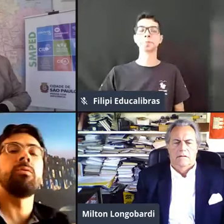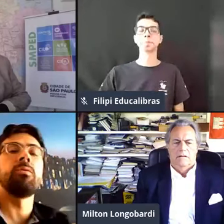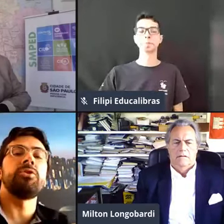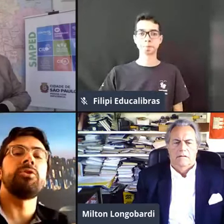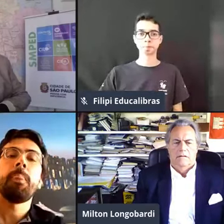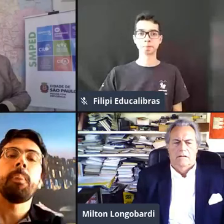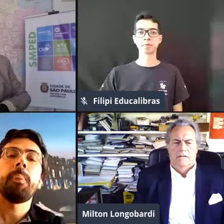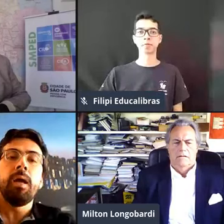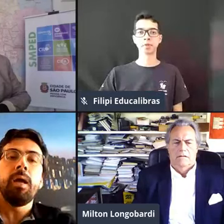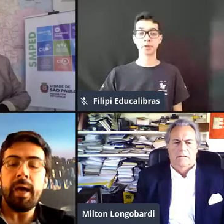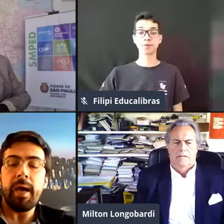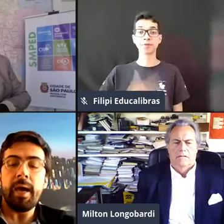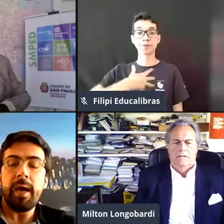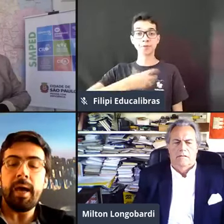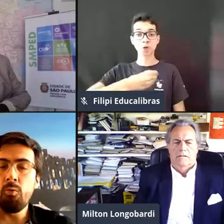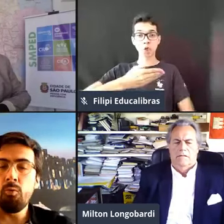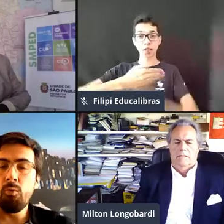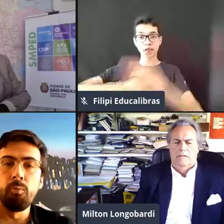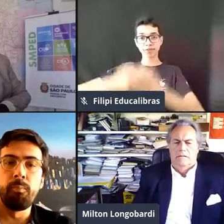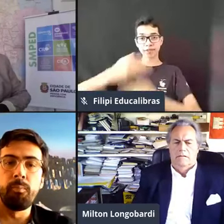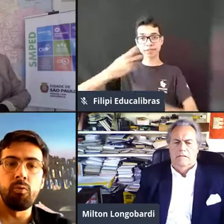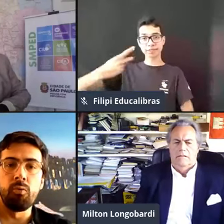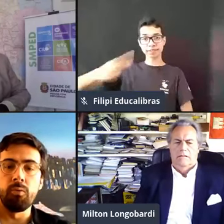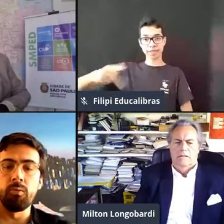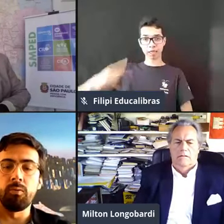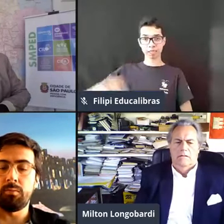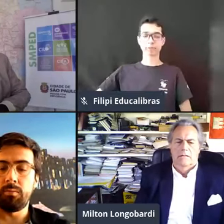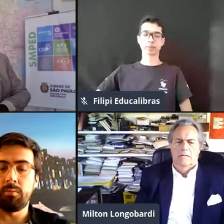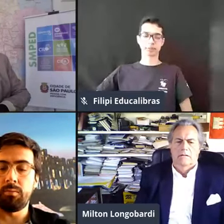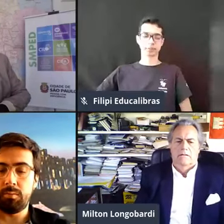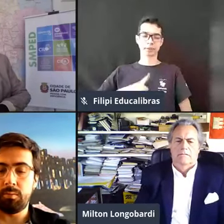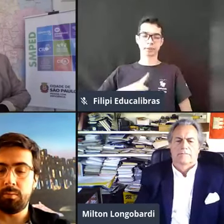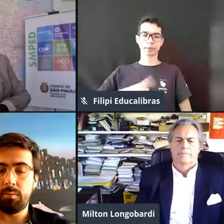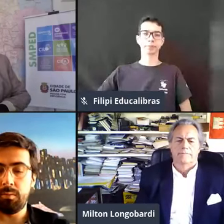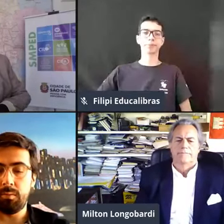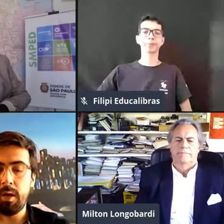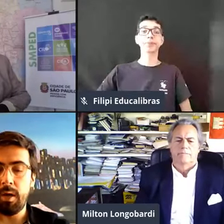Cid, é um grupo